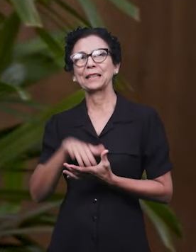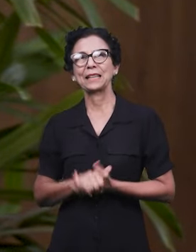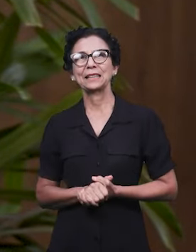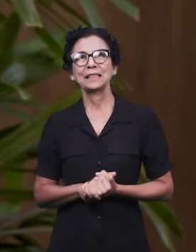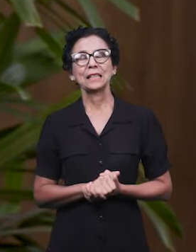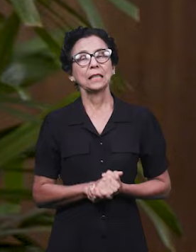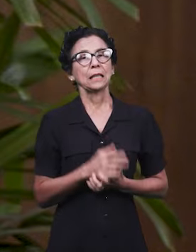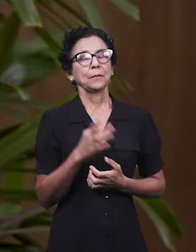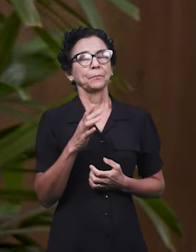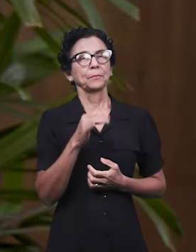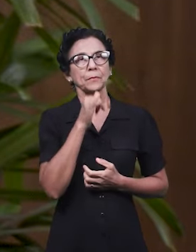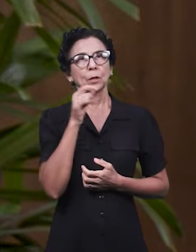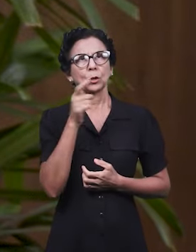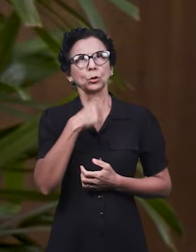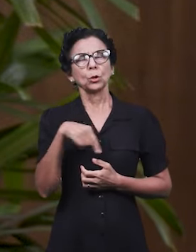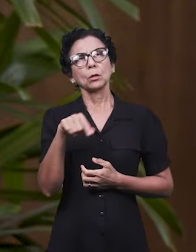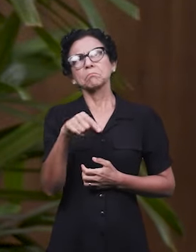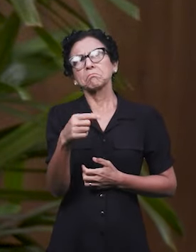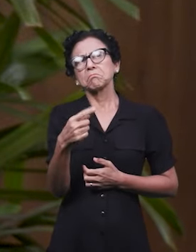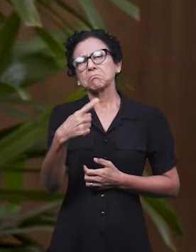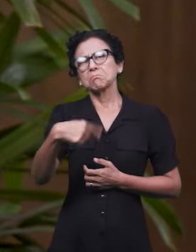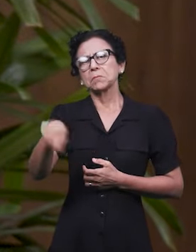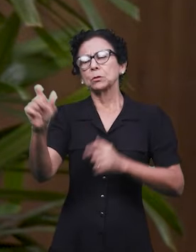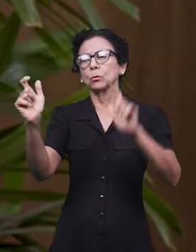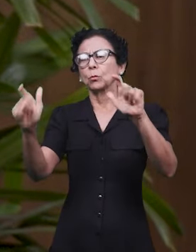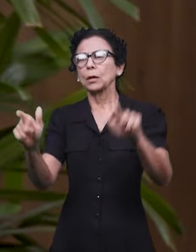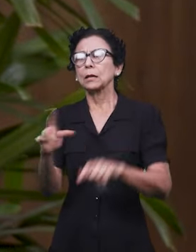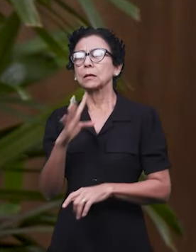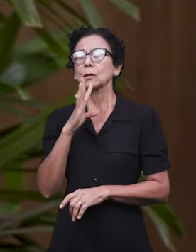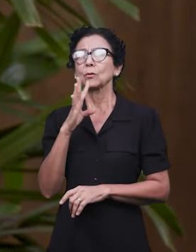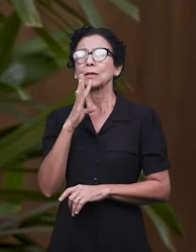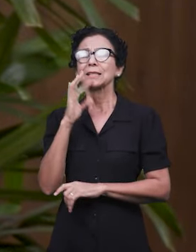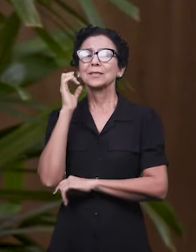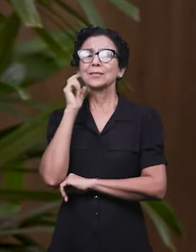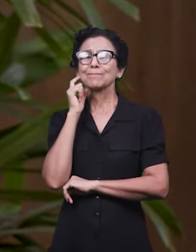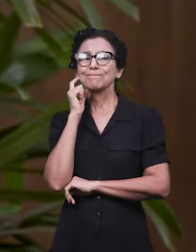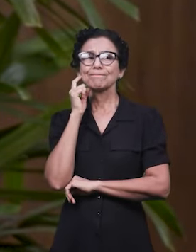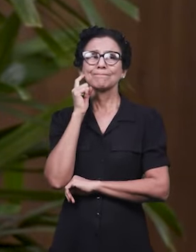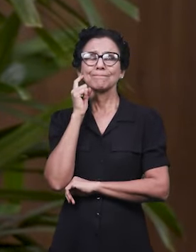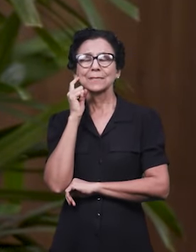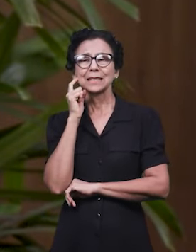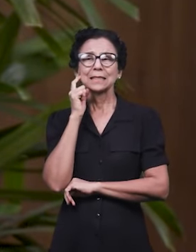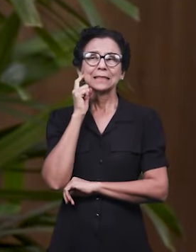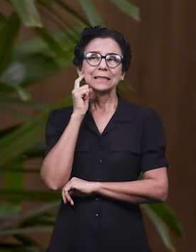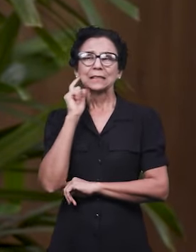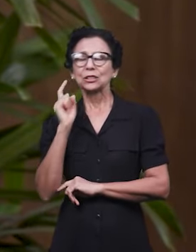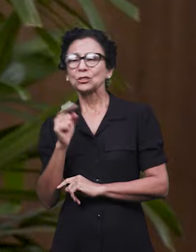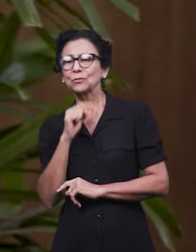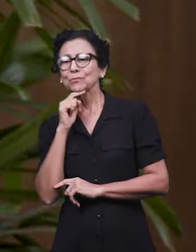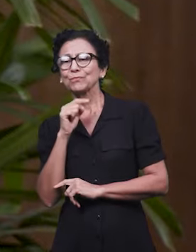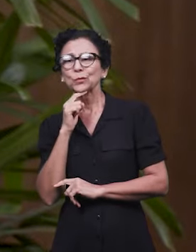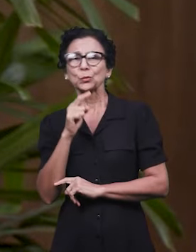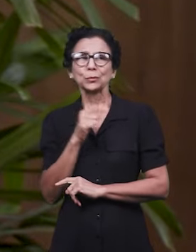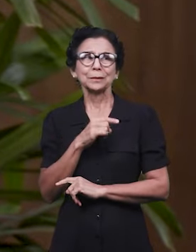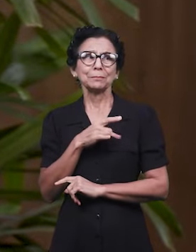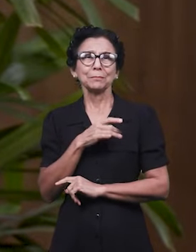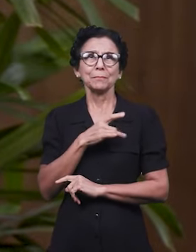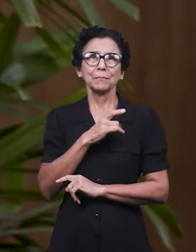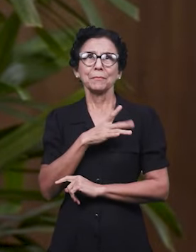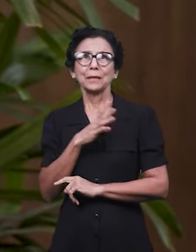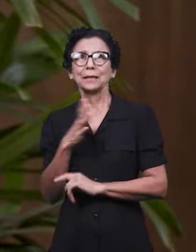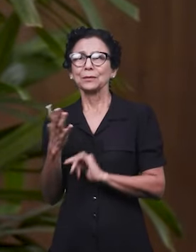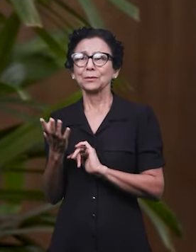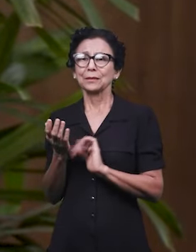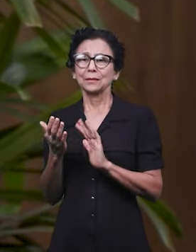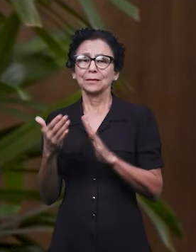vamos a um local, que nós não conhecemos o local, a gente fica com receio, às vezes dá um medo até de,